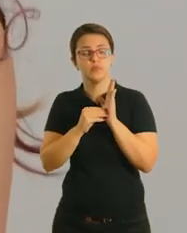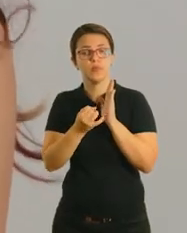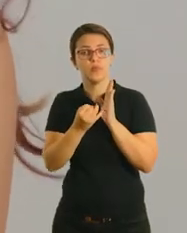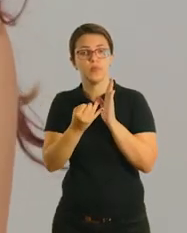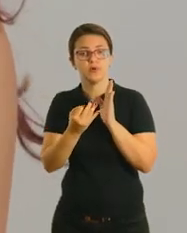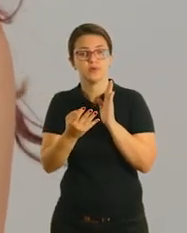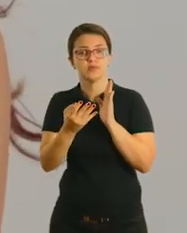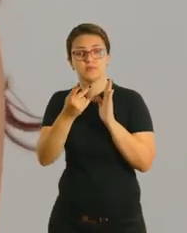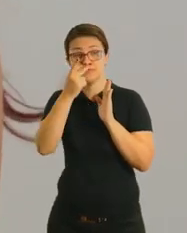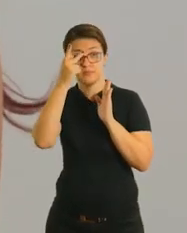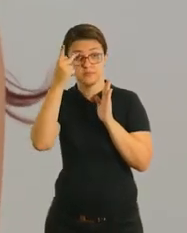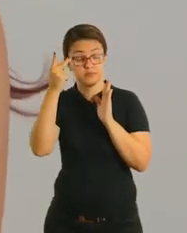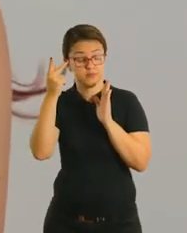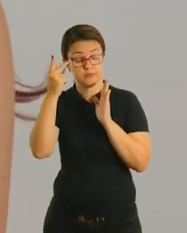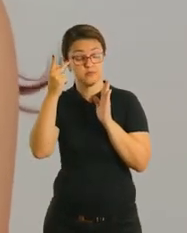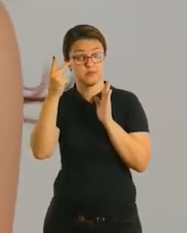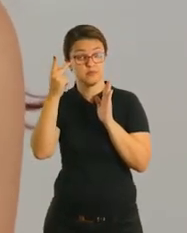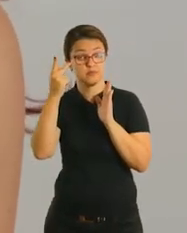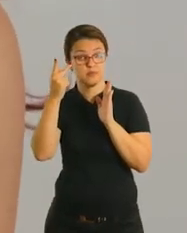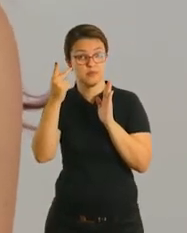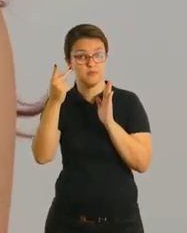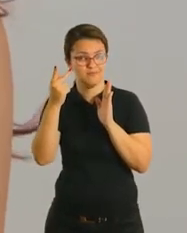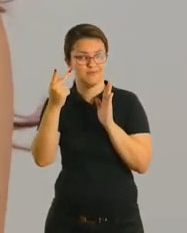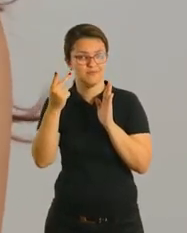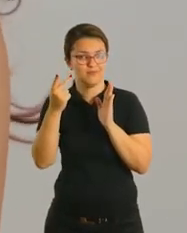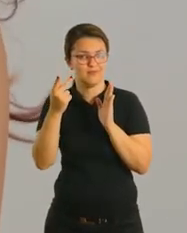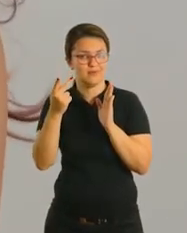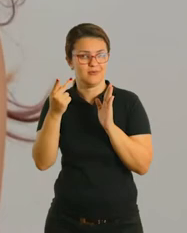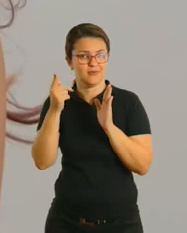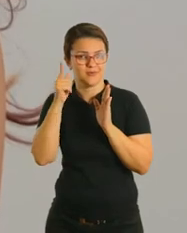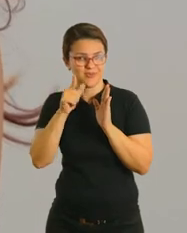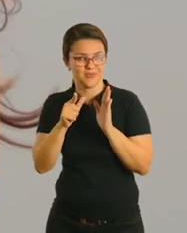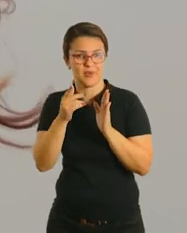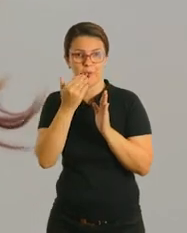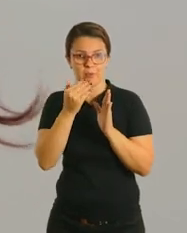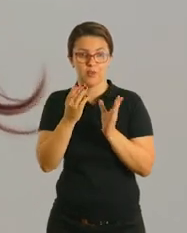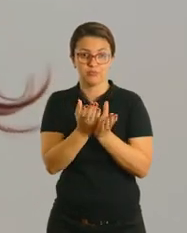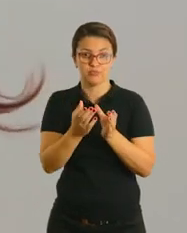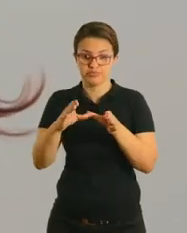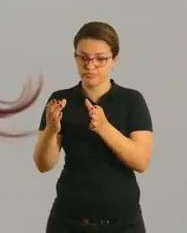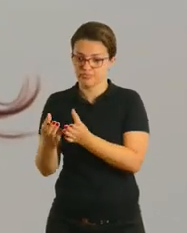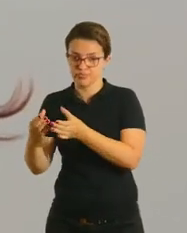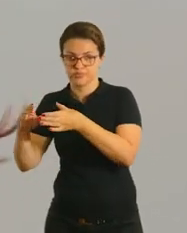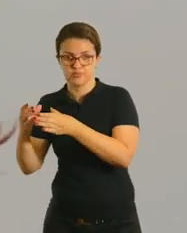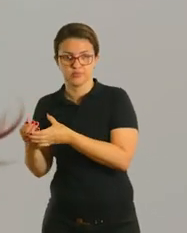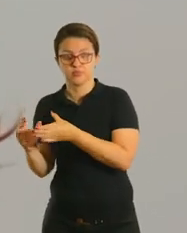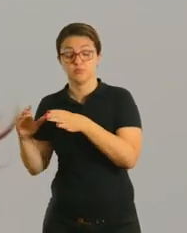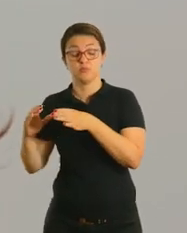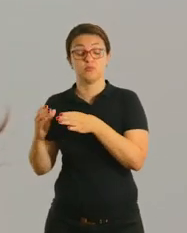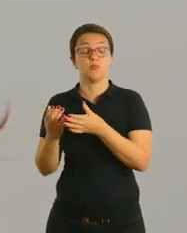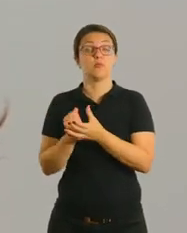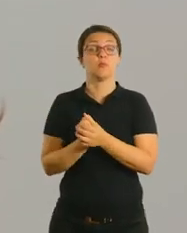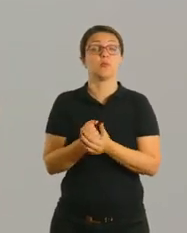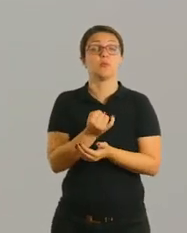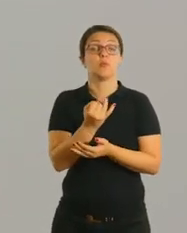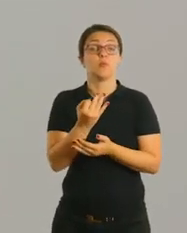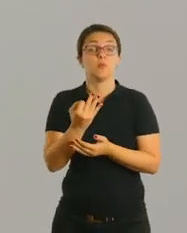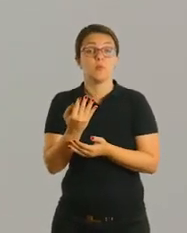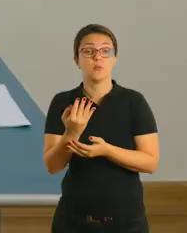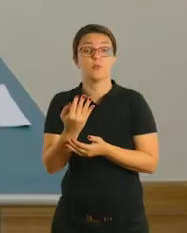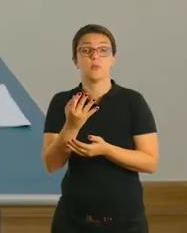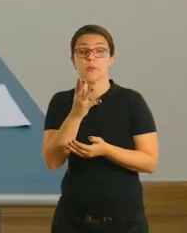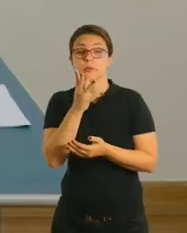O rendimento, ou seja, quantas porções vocês vão fazer? E o tempo que gastaram realizando